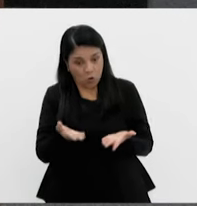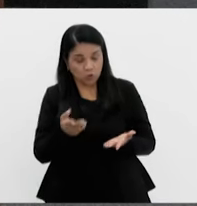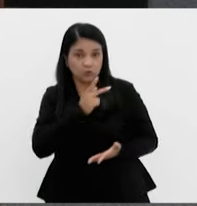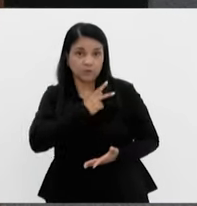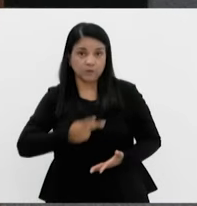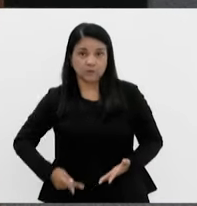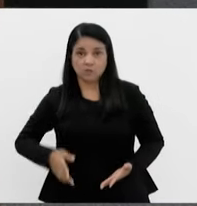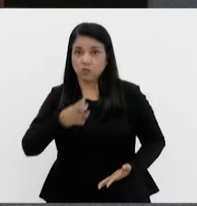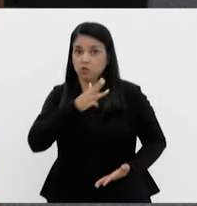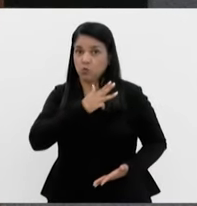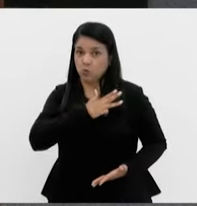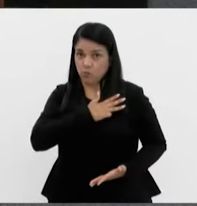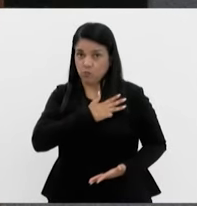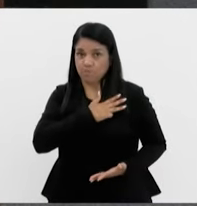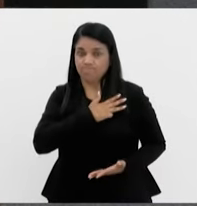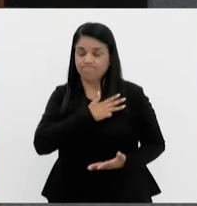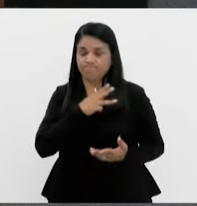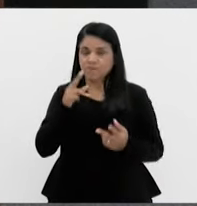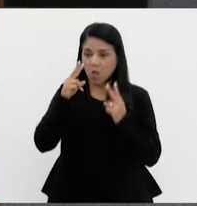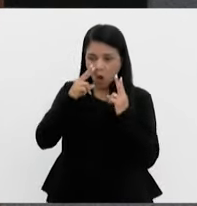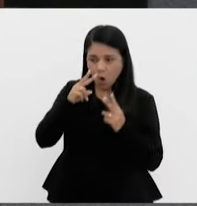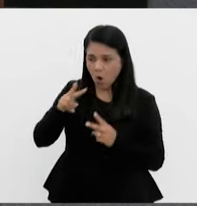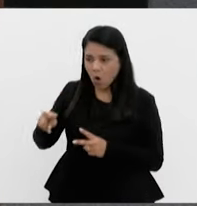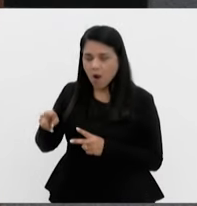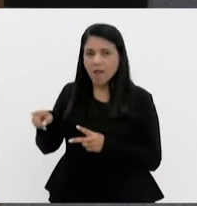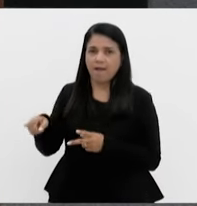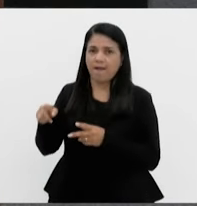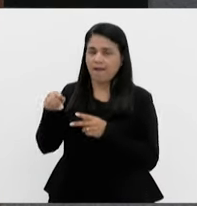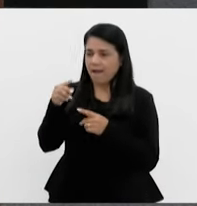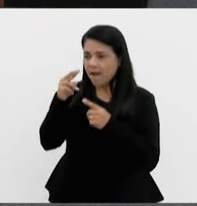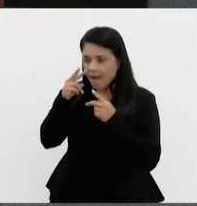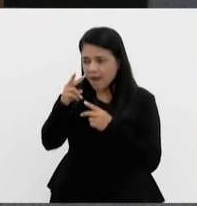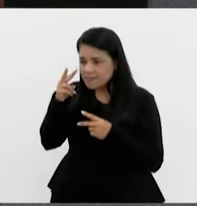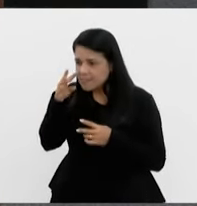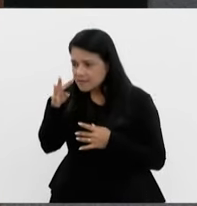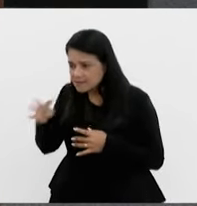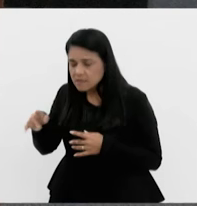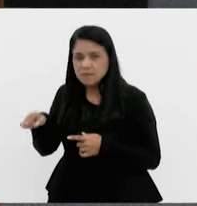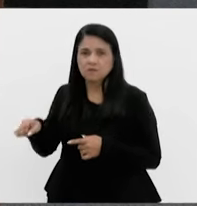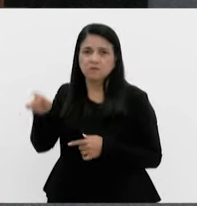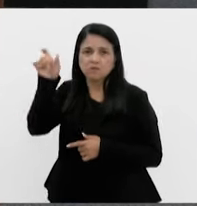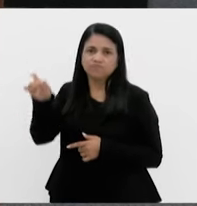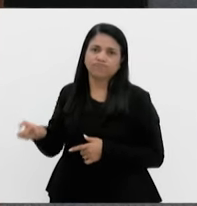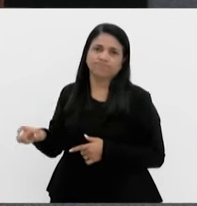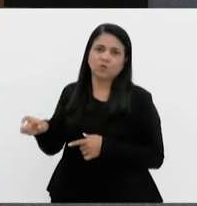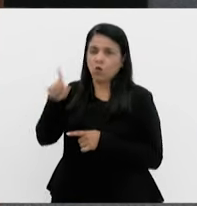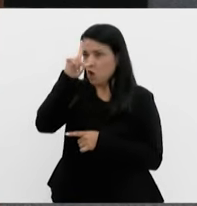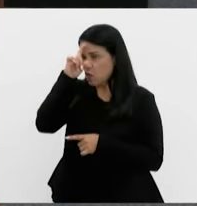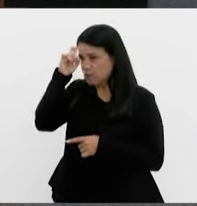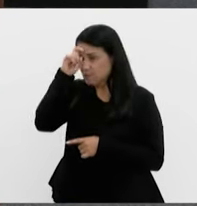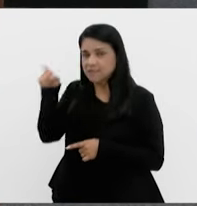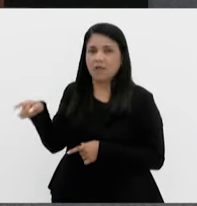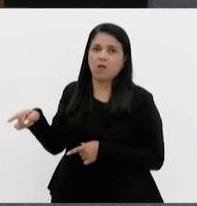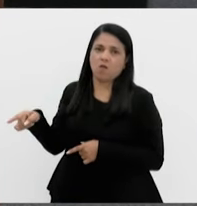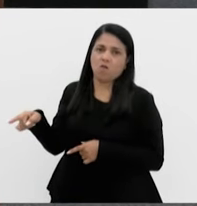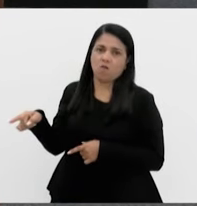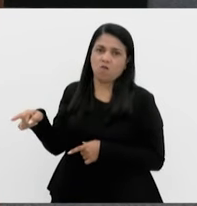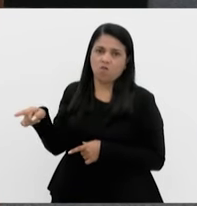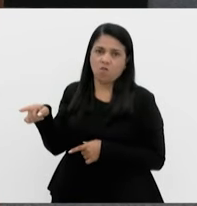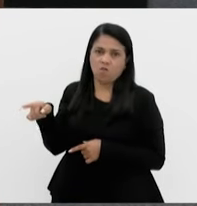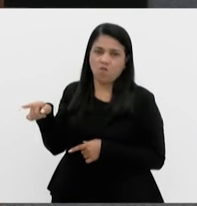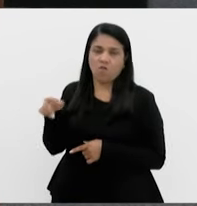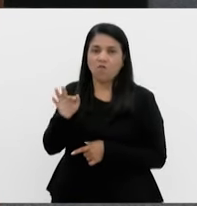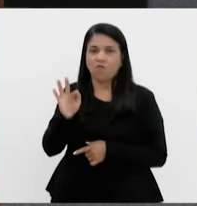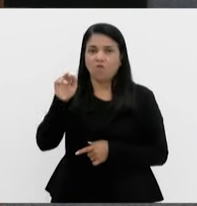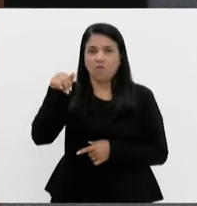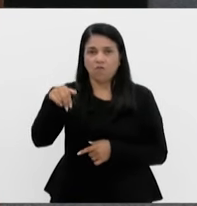república que possa olhar para aquele Hospital tão importante mas que os prefeitos não deixem de lado essa a importância de